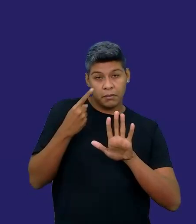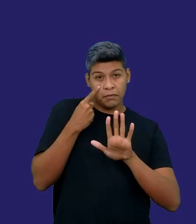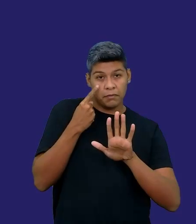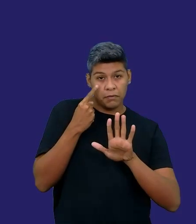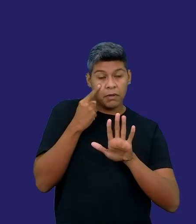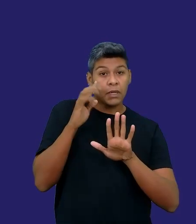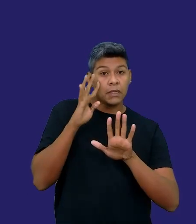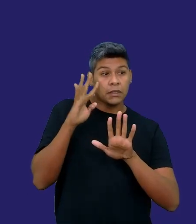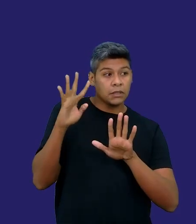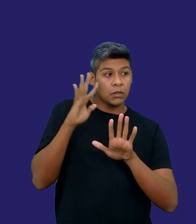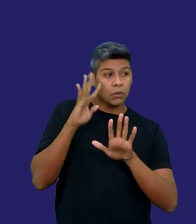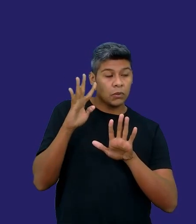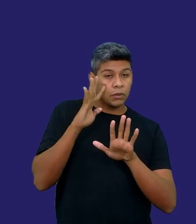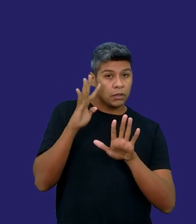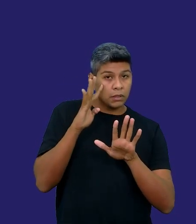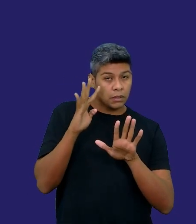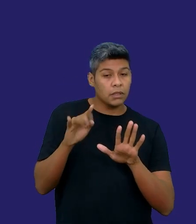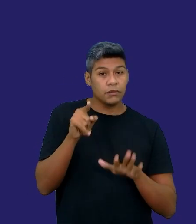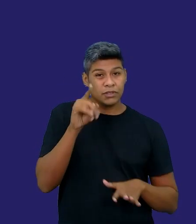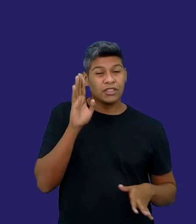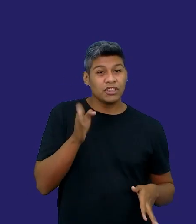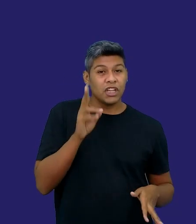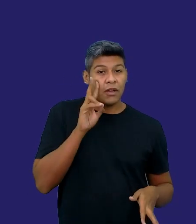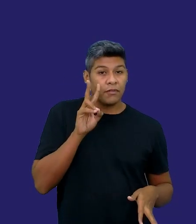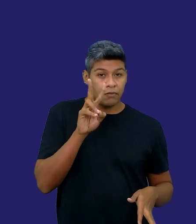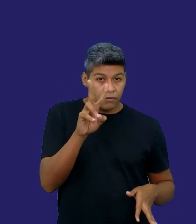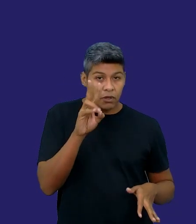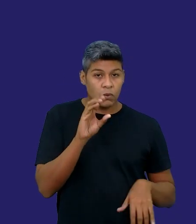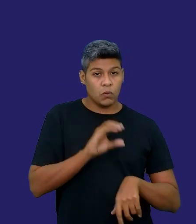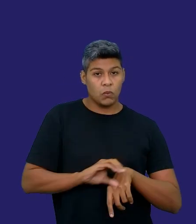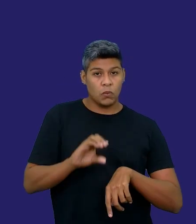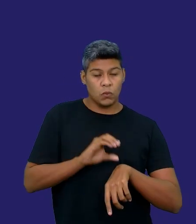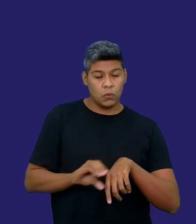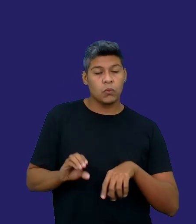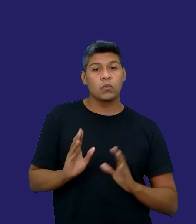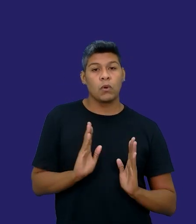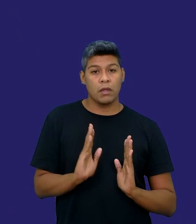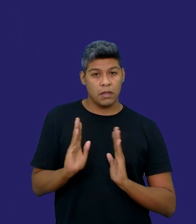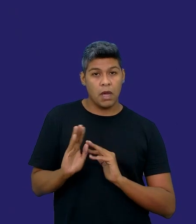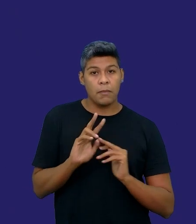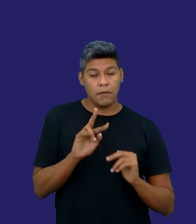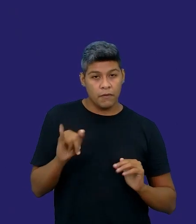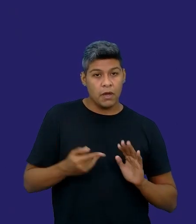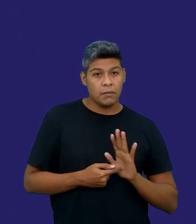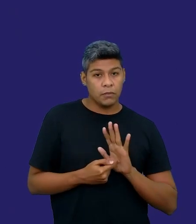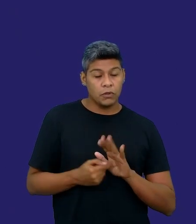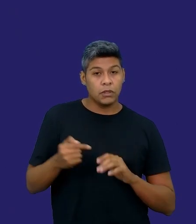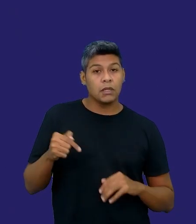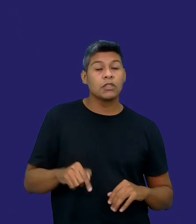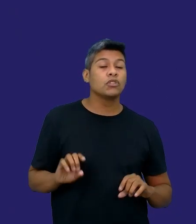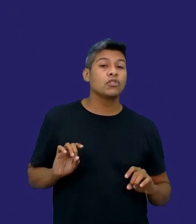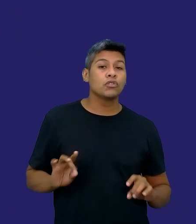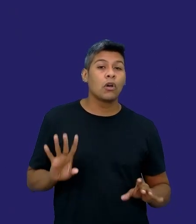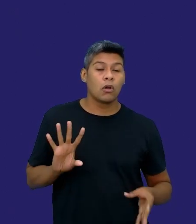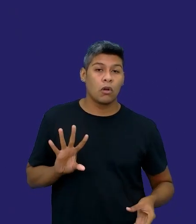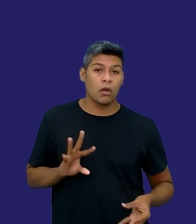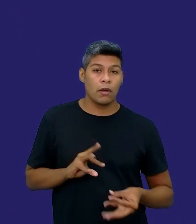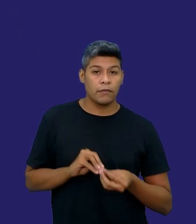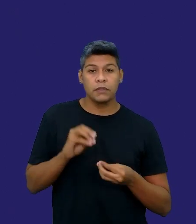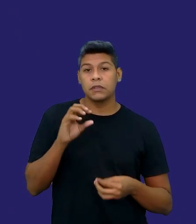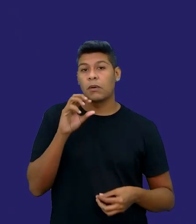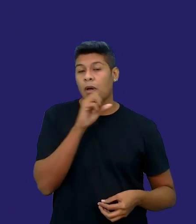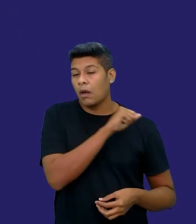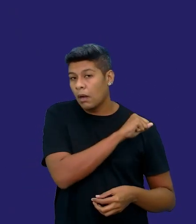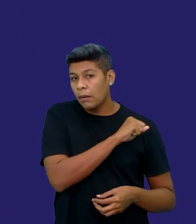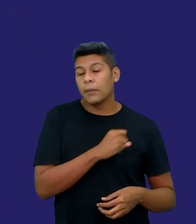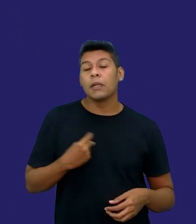mais teórica, essa parte que vocês já viram lá na formação de etapa. A gente vai trazer aqui, então, só uma revisão mais